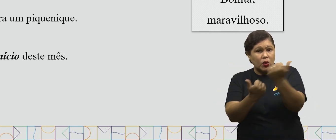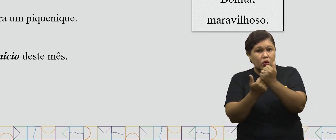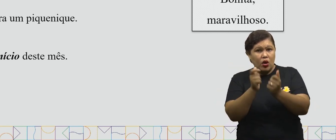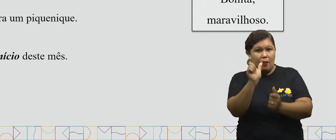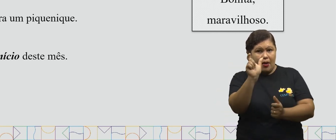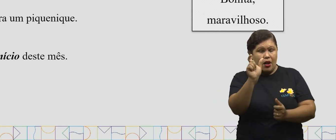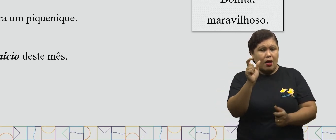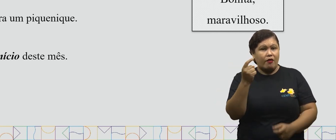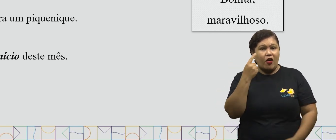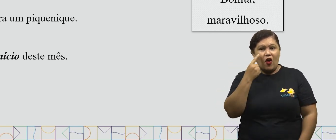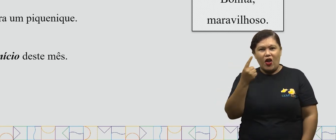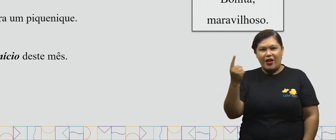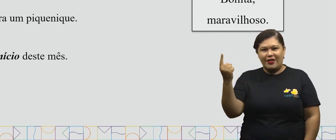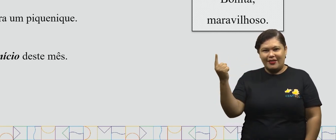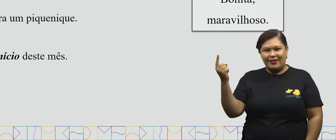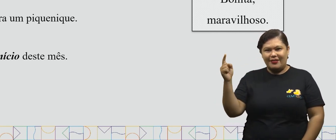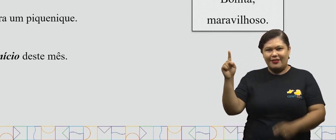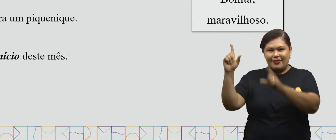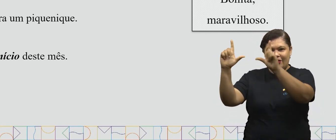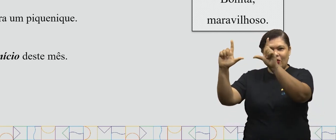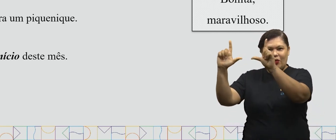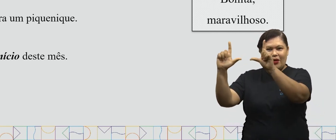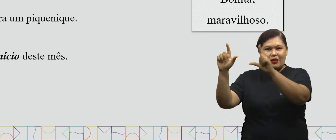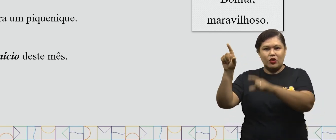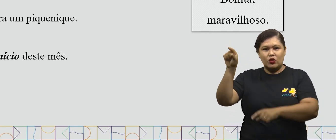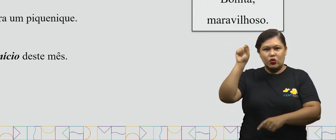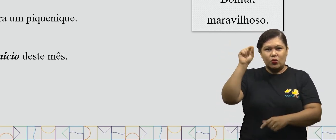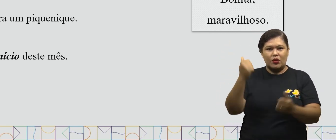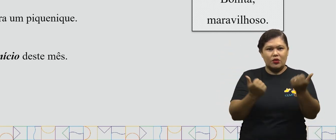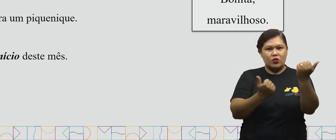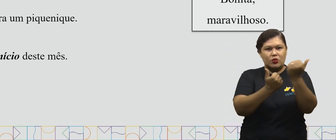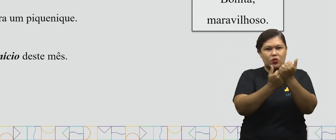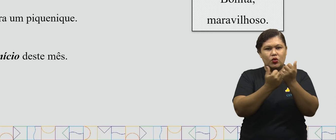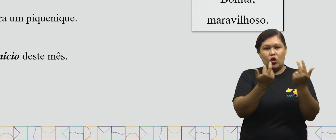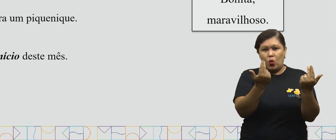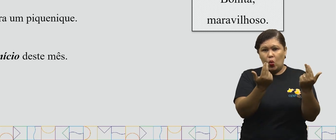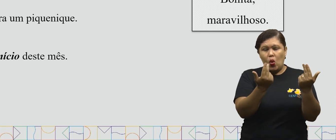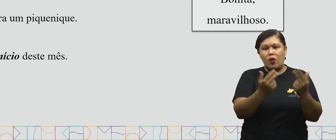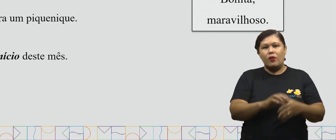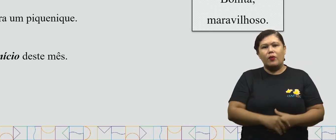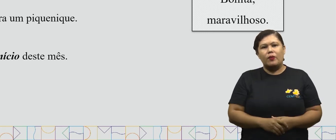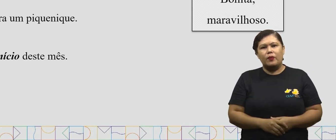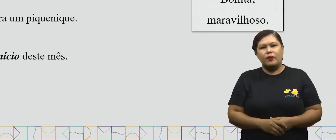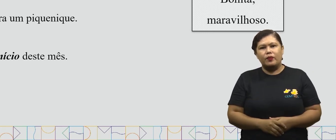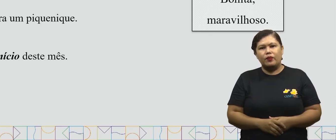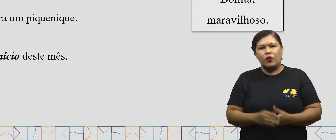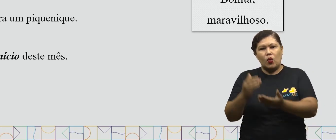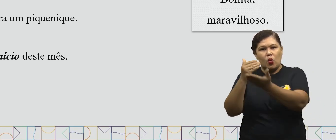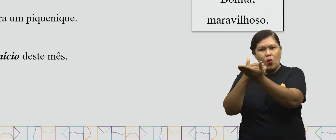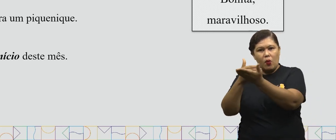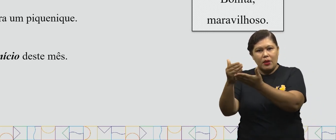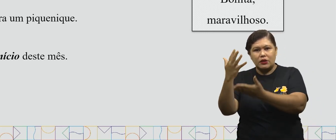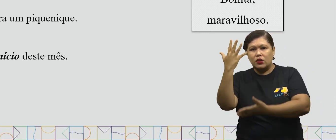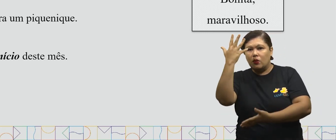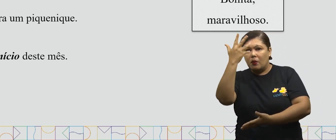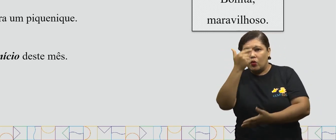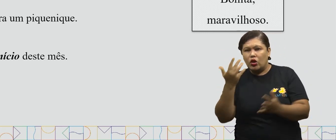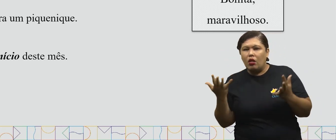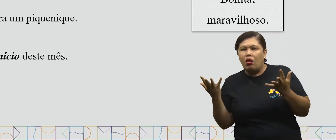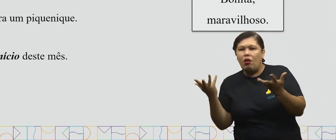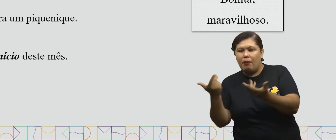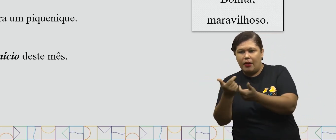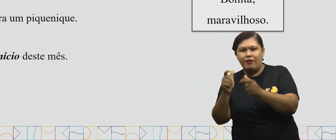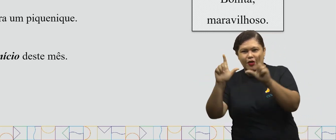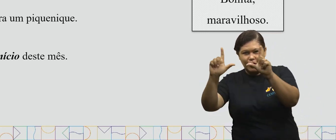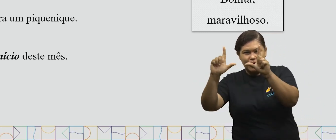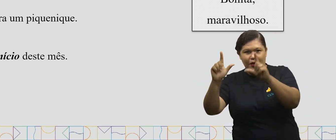e substitua as expressões em destaque por palavras do quadro que possuam o mesmo sentido. No quadro, nós